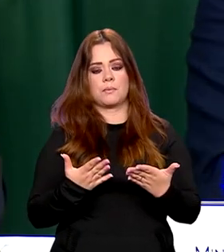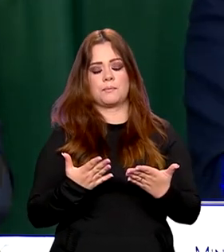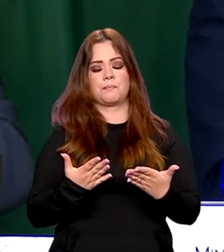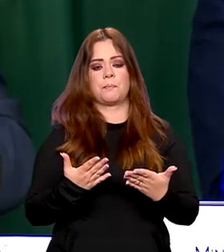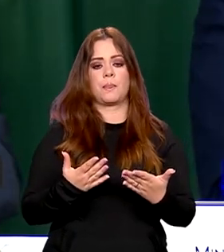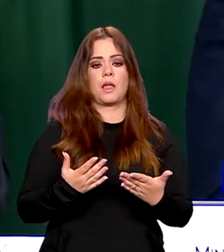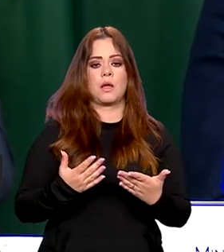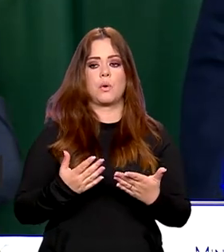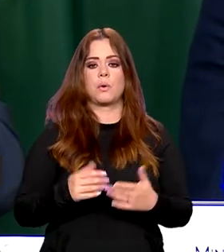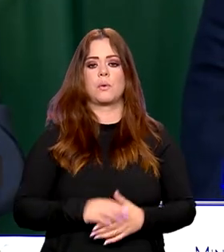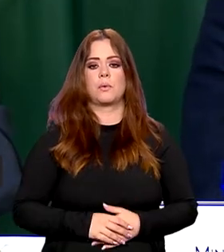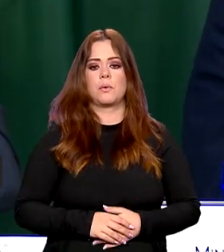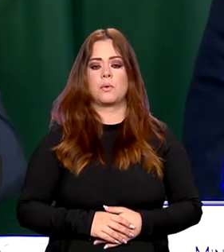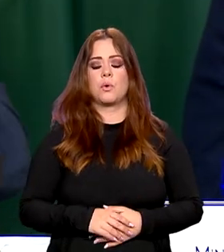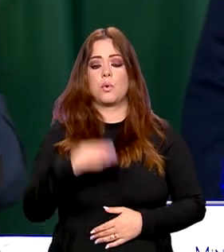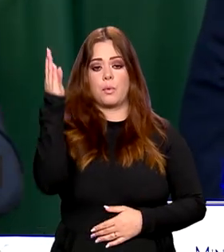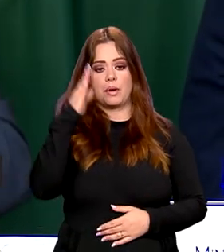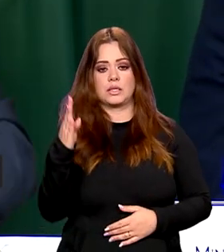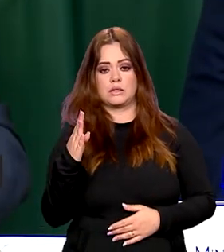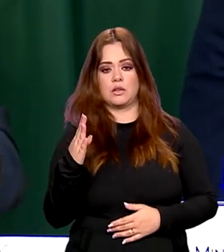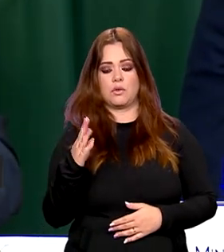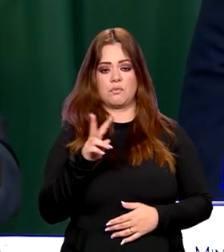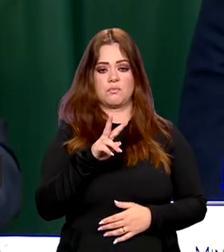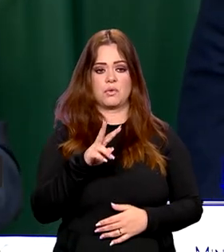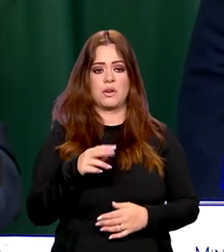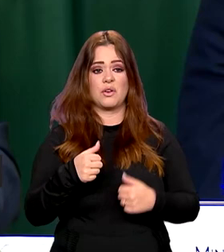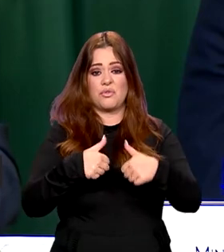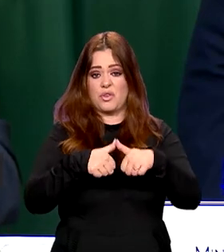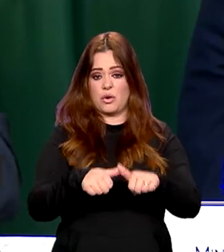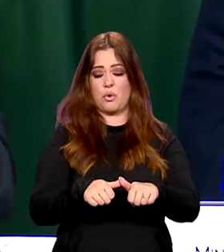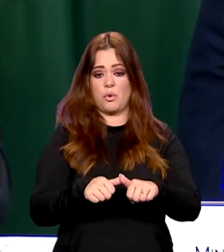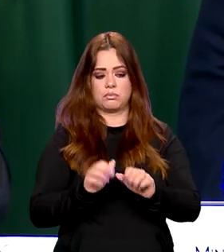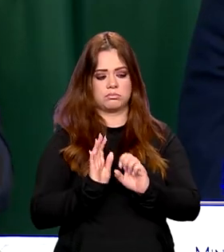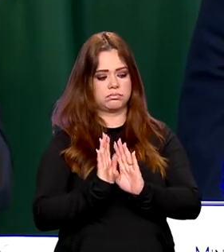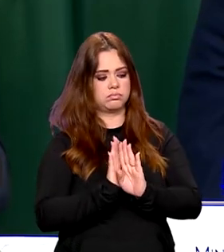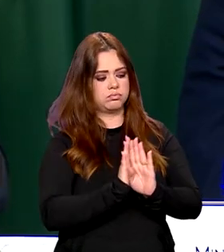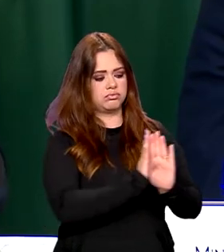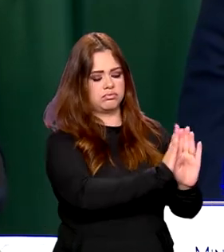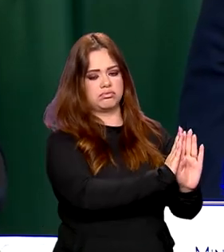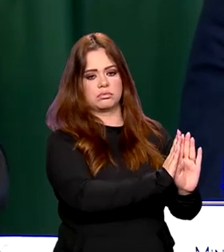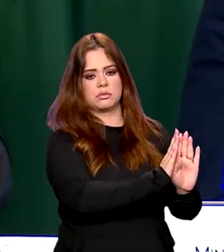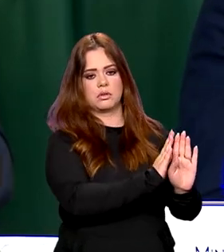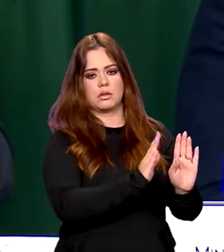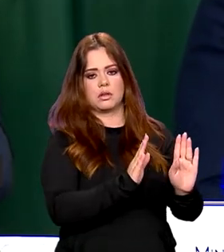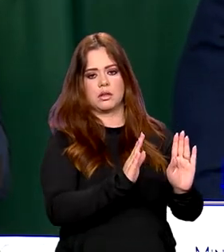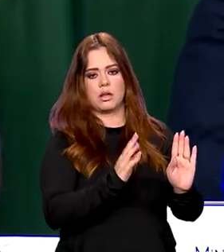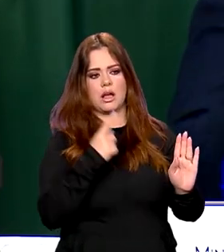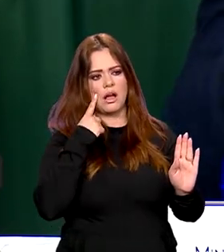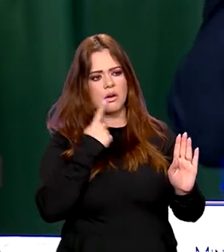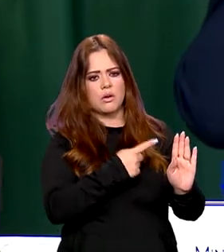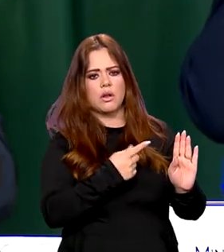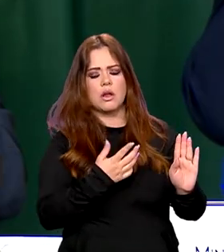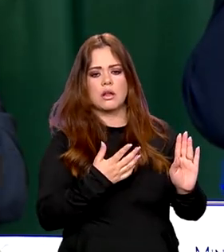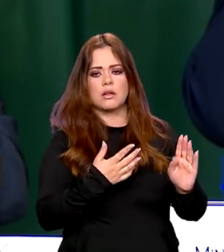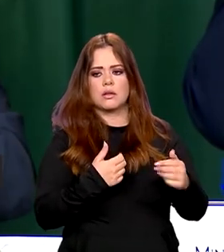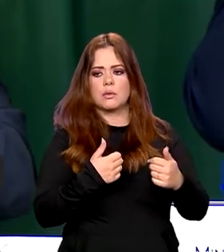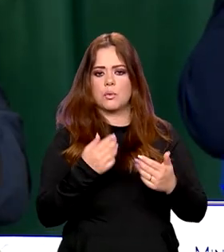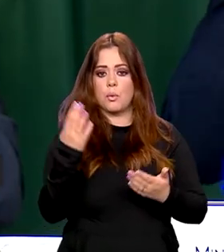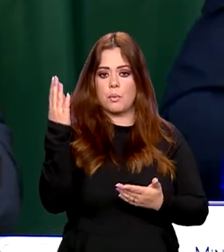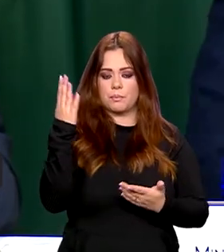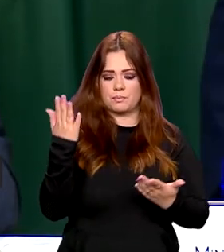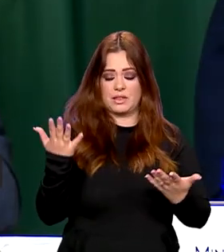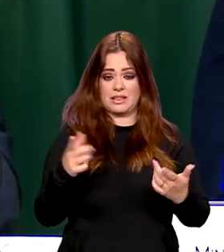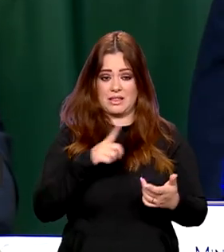ficado exilado do mundo durante esses últimos 6 anos deu ao mundo uma sede,